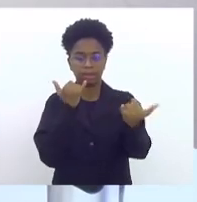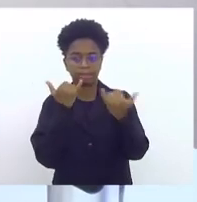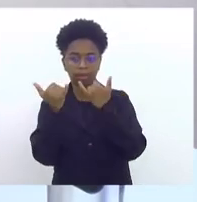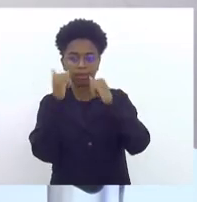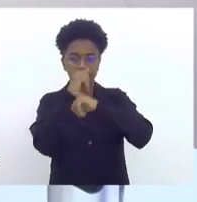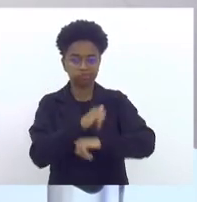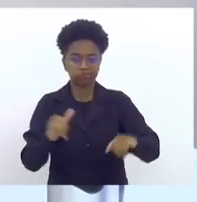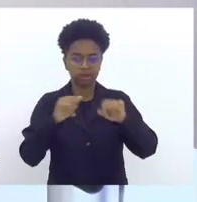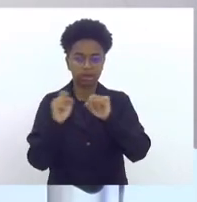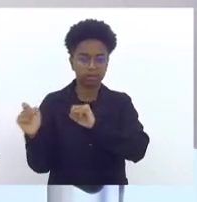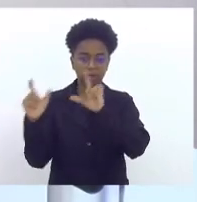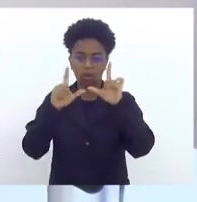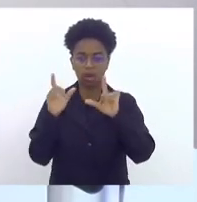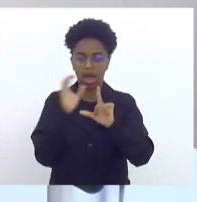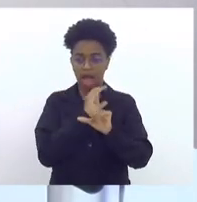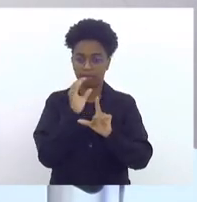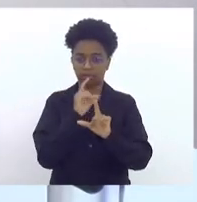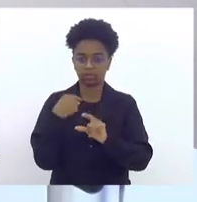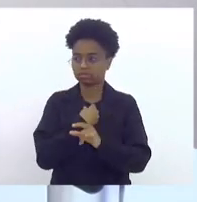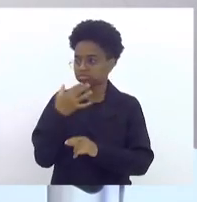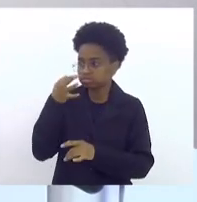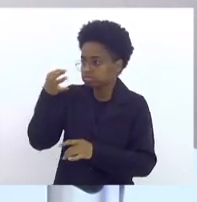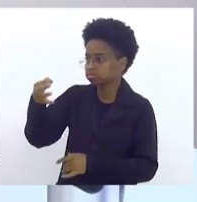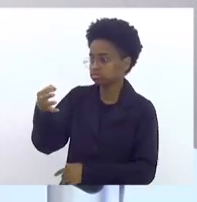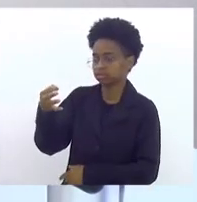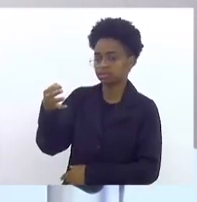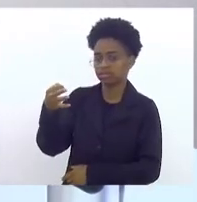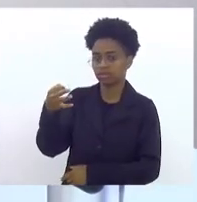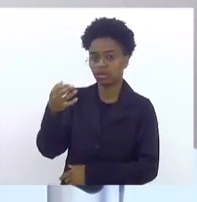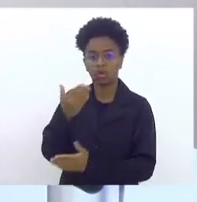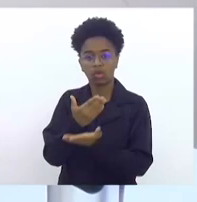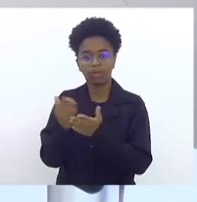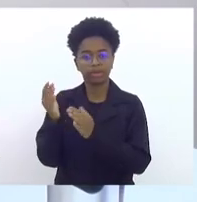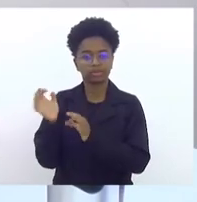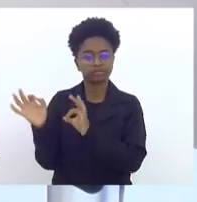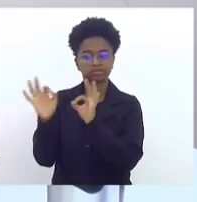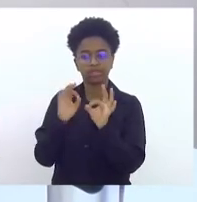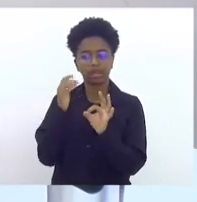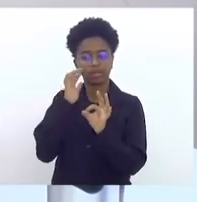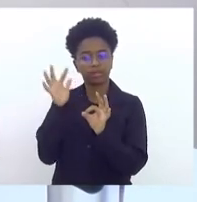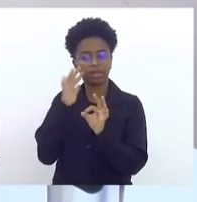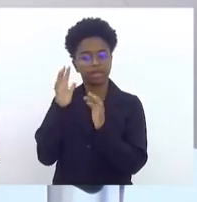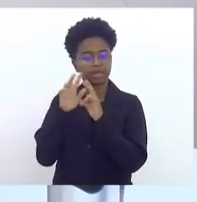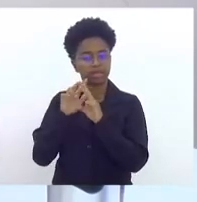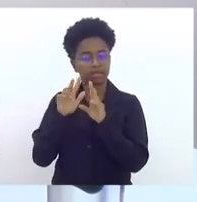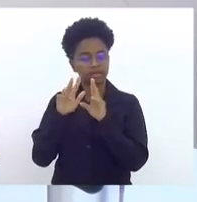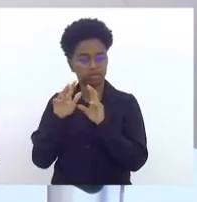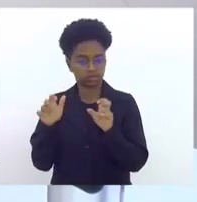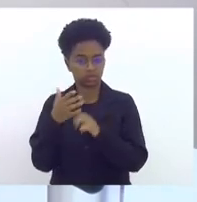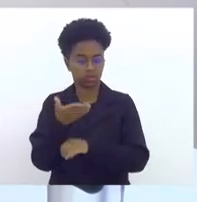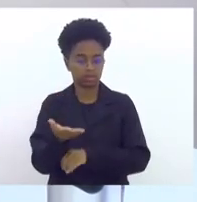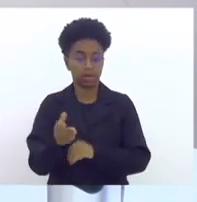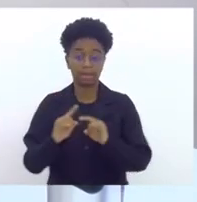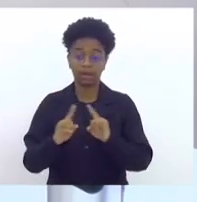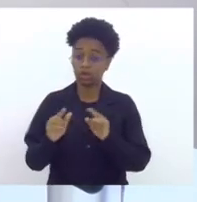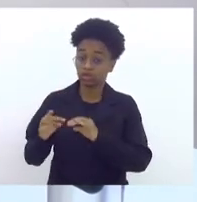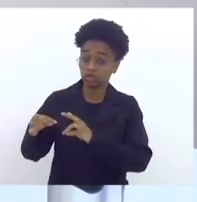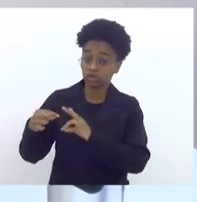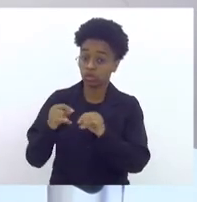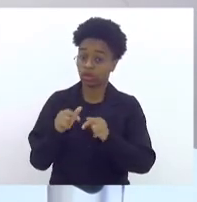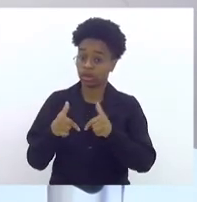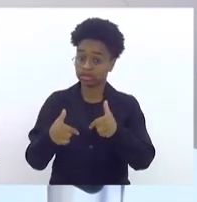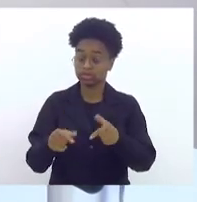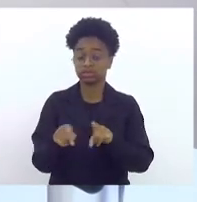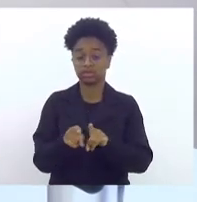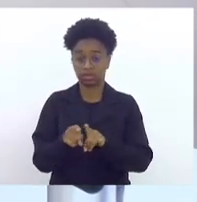papizinho rápido que nos impacta a gente para e começa a pensar sobre aquilo mas todas as ações inclusive nas redes